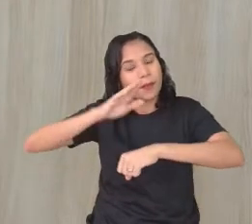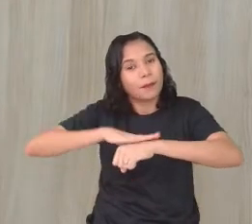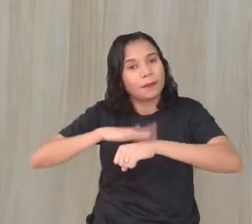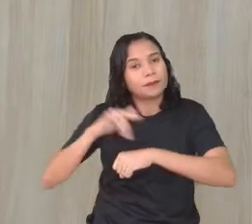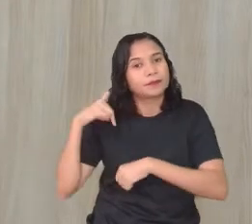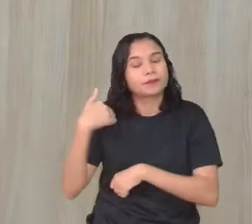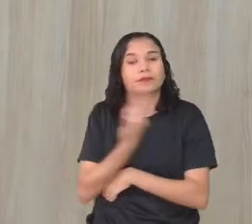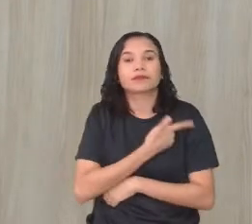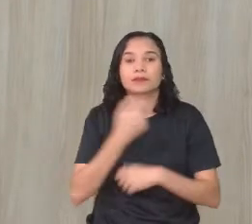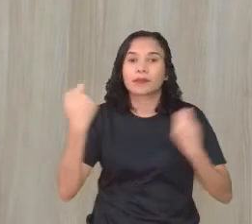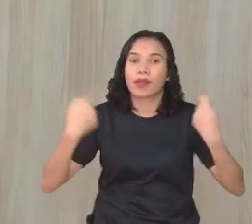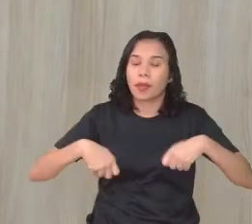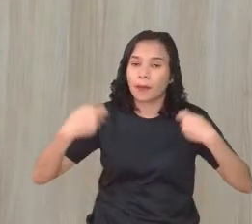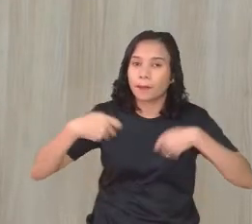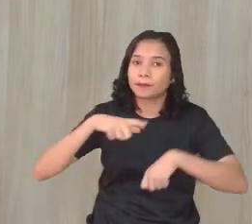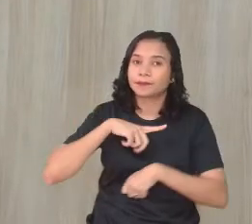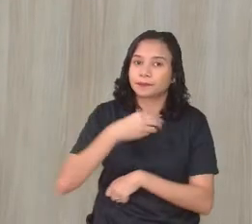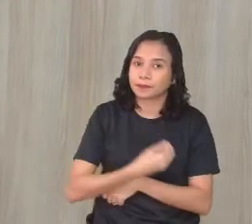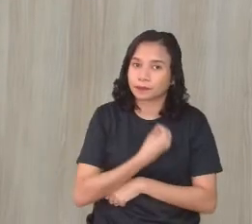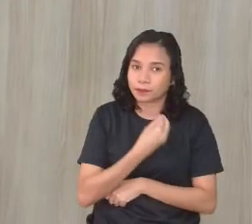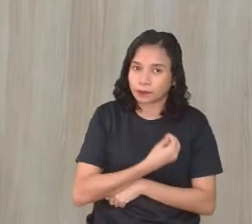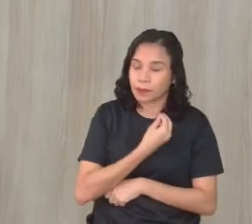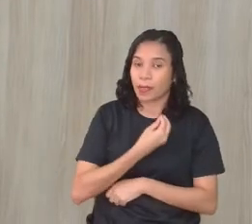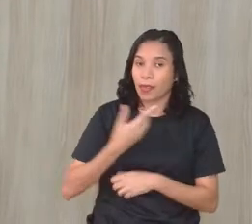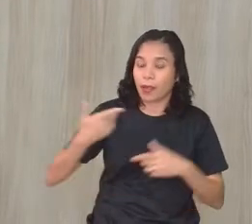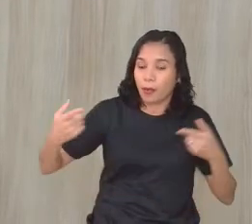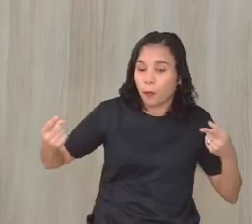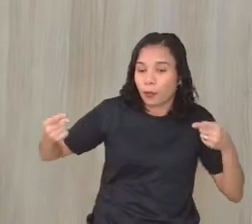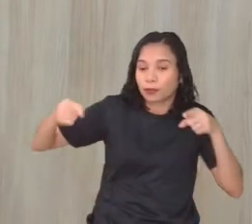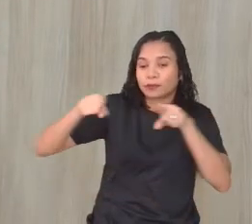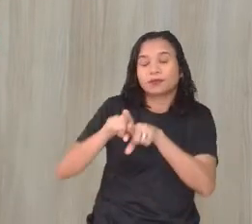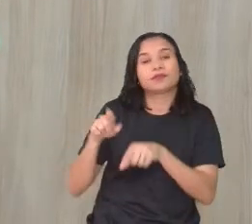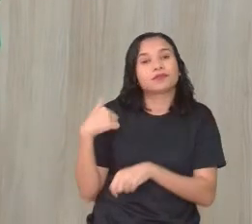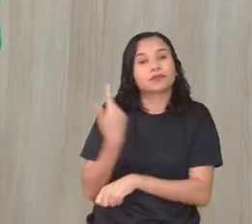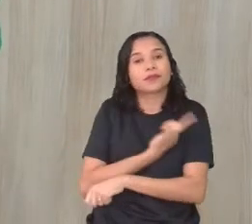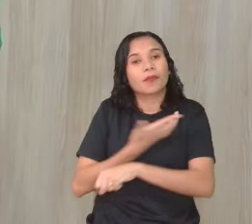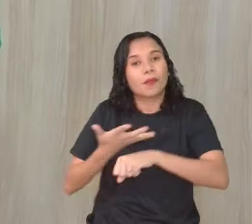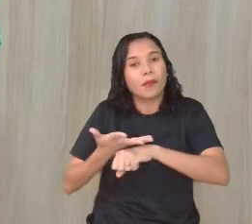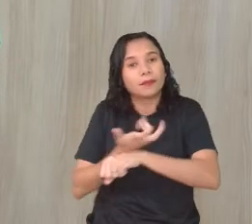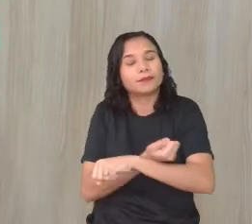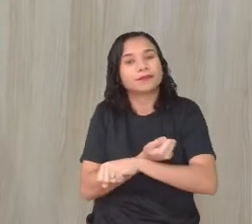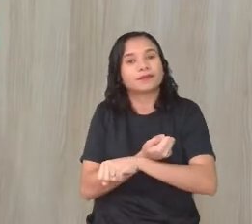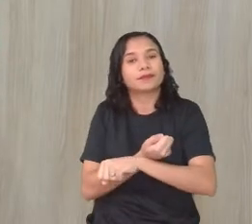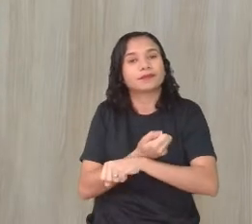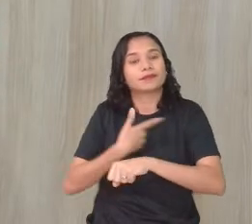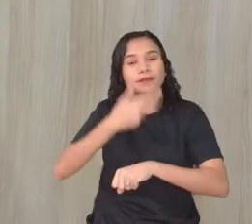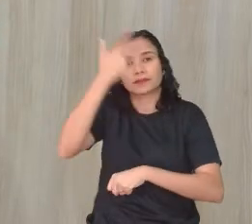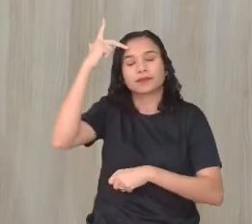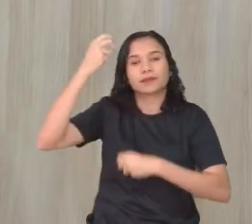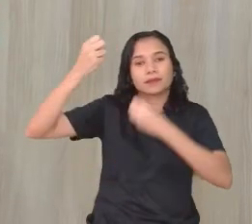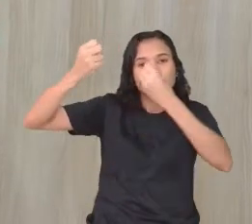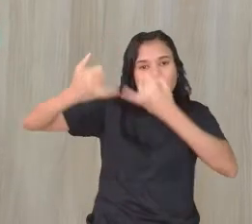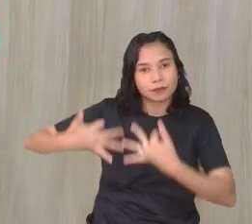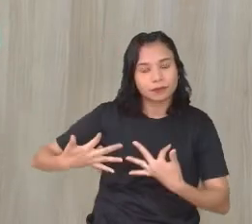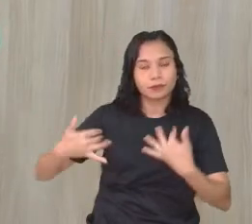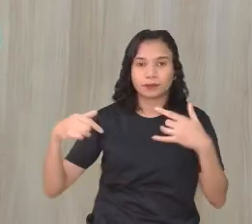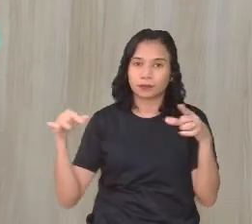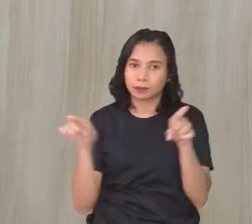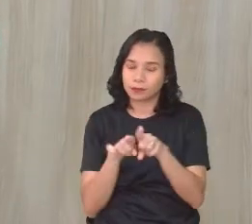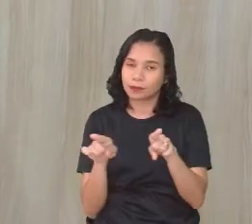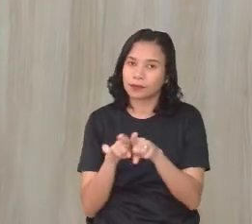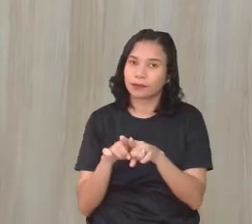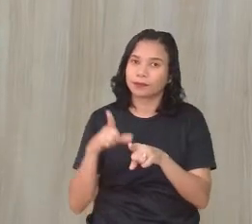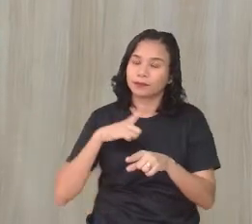que nós temos que estar alinhar, não é, as nossas emoções com a nossa fala e